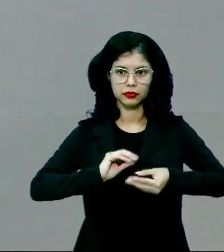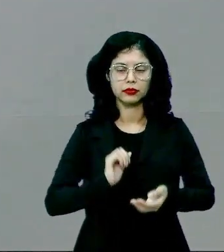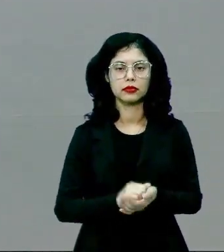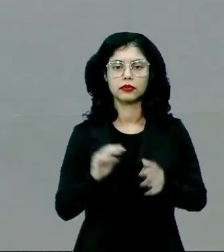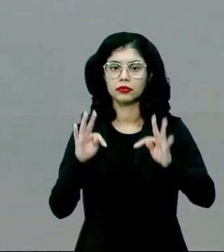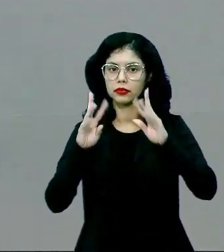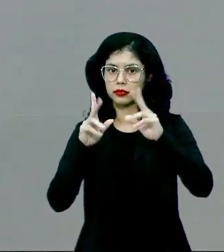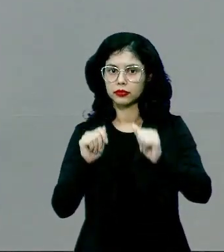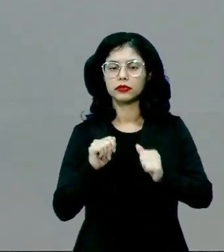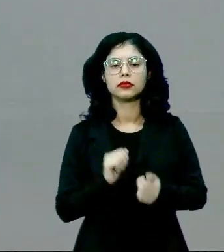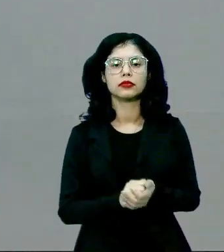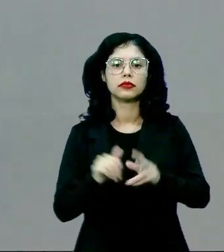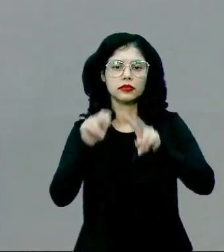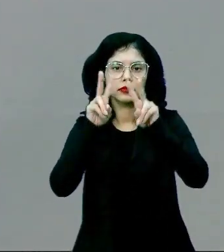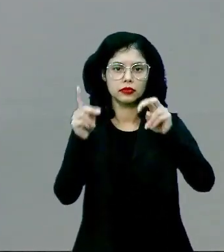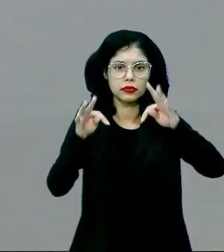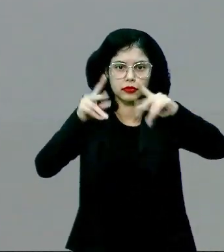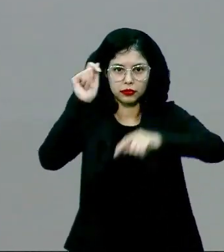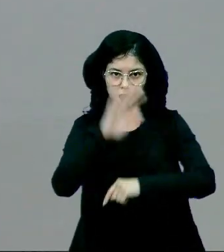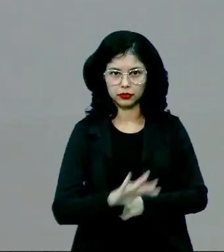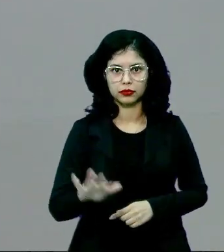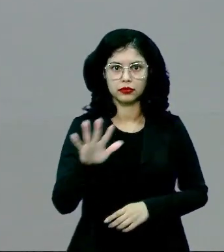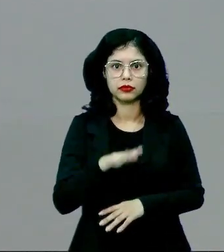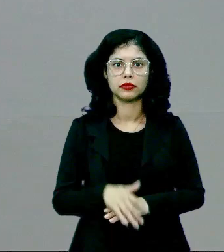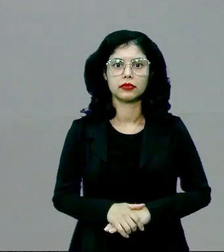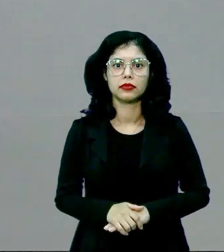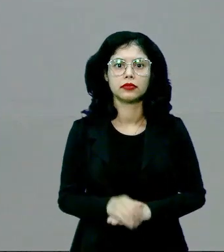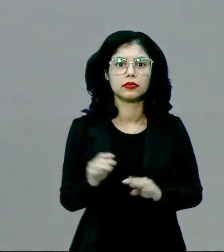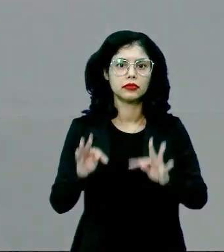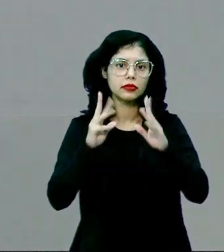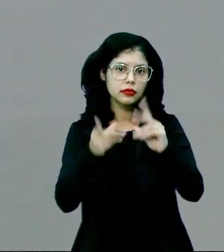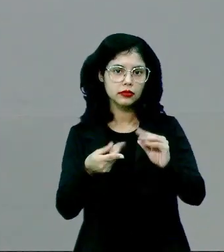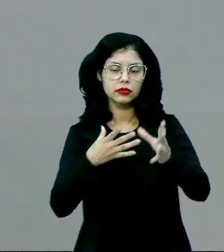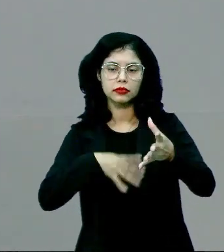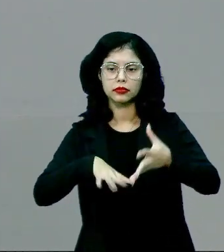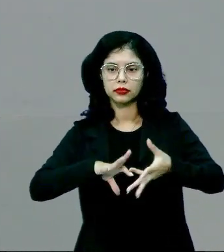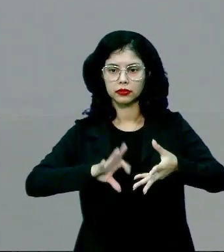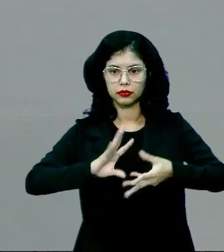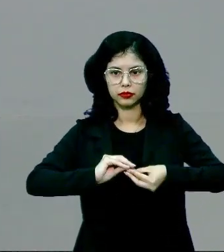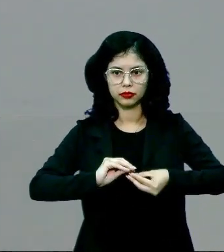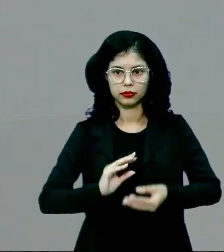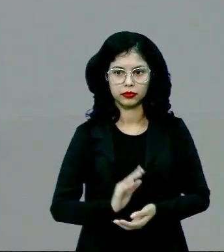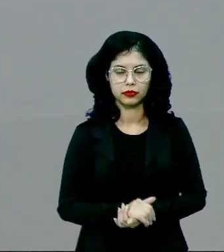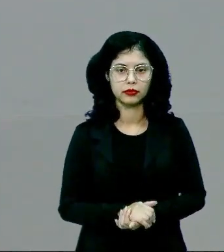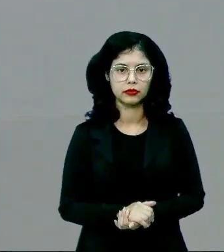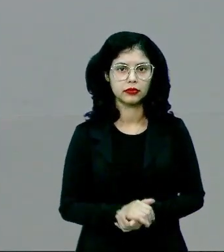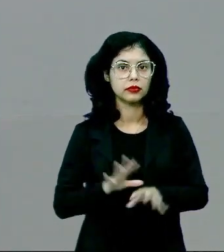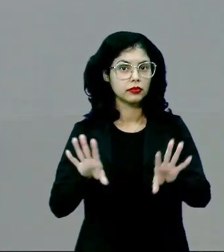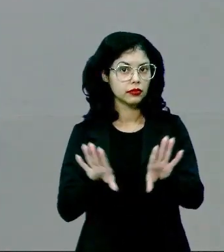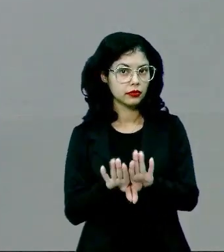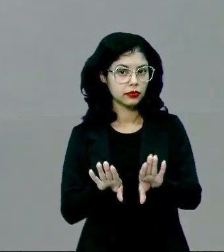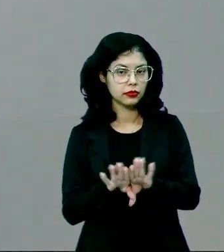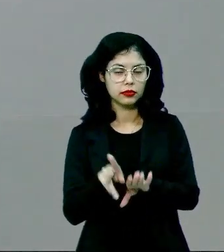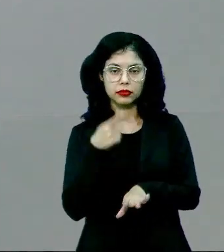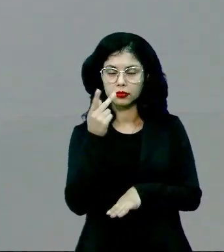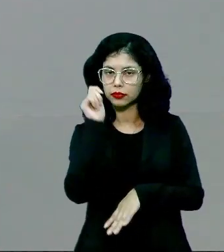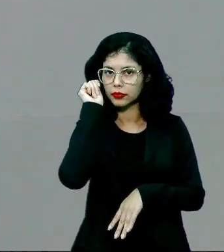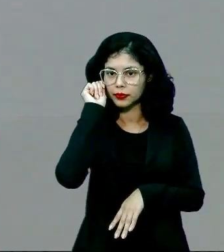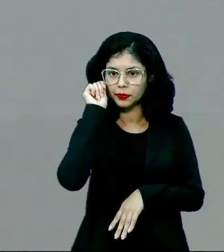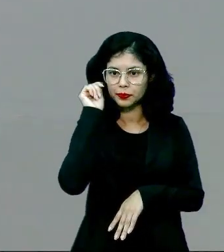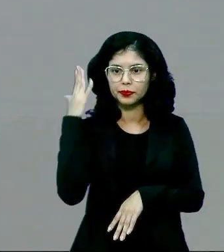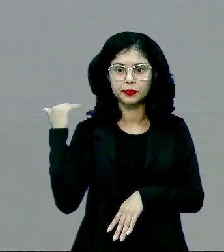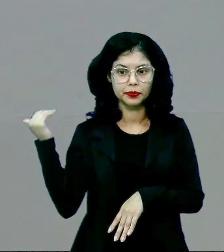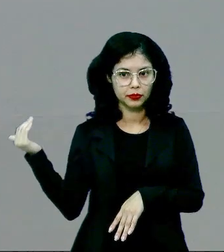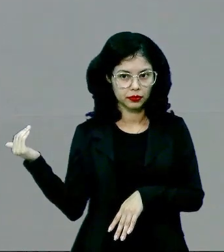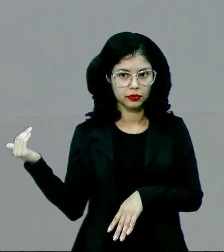não é tudo tudo né no tempo da totalidade determinada é um todo resumido em se tratando de um autor